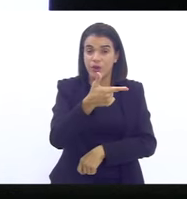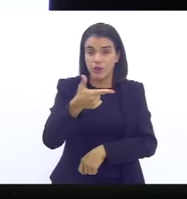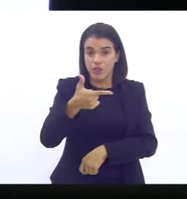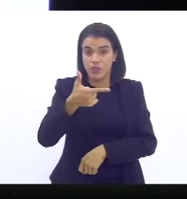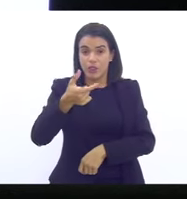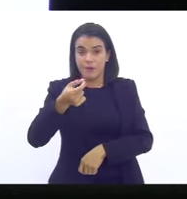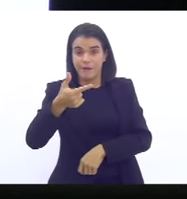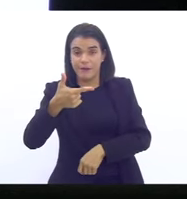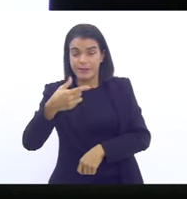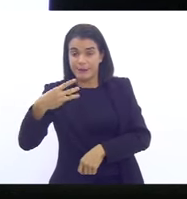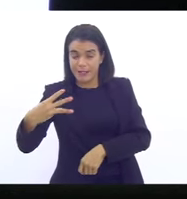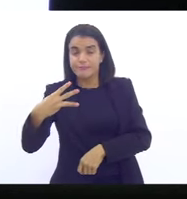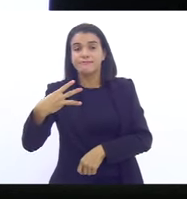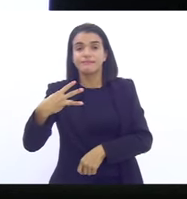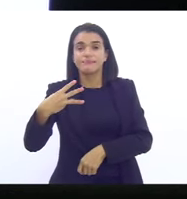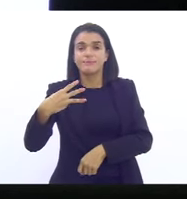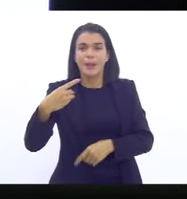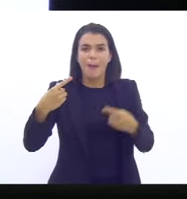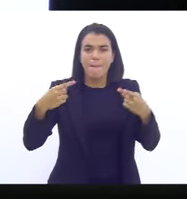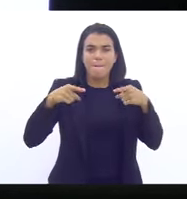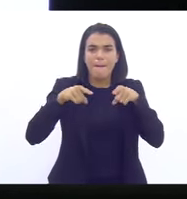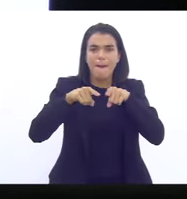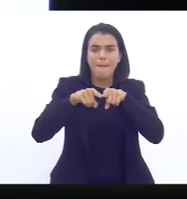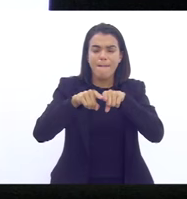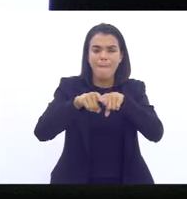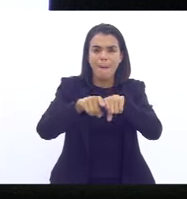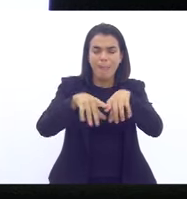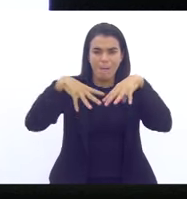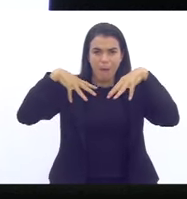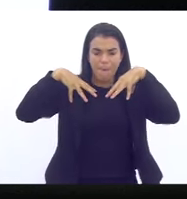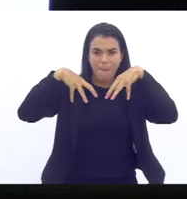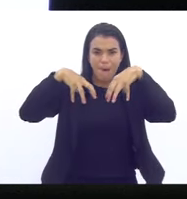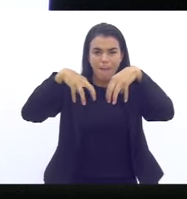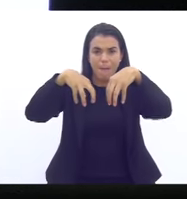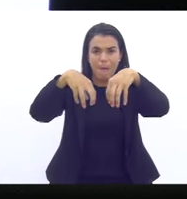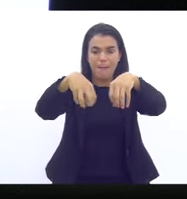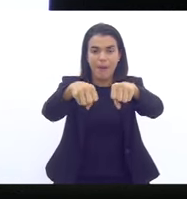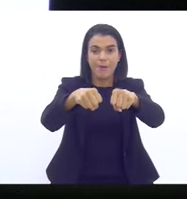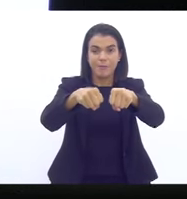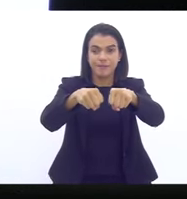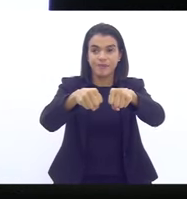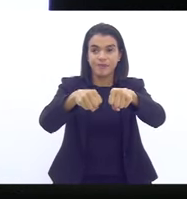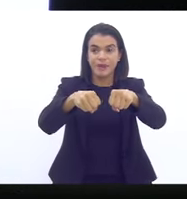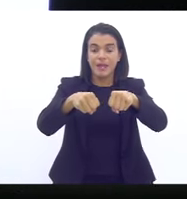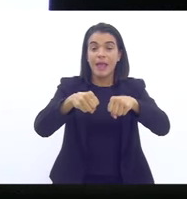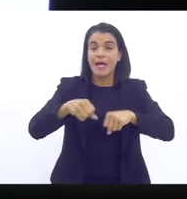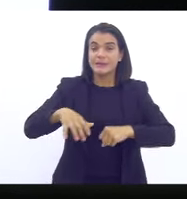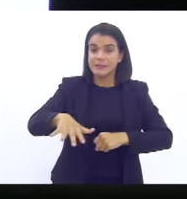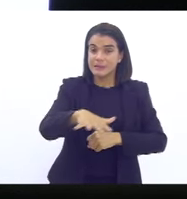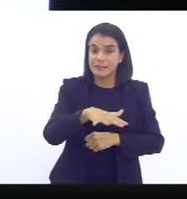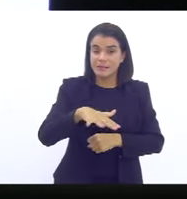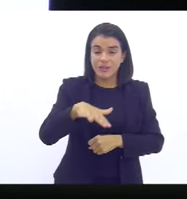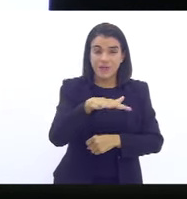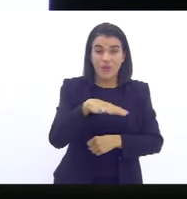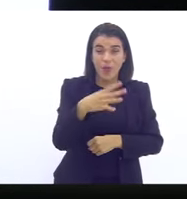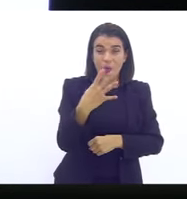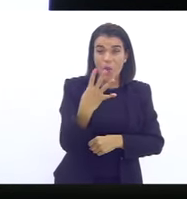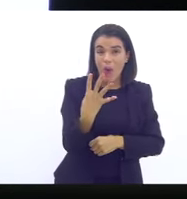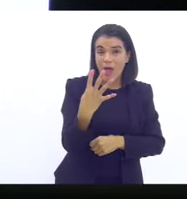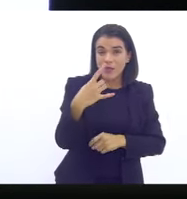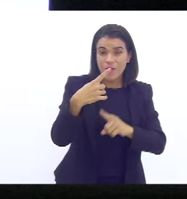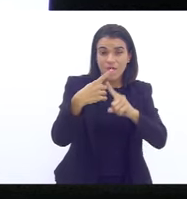clientes interrompidos simultaneamente, pico, esse evento foi